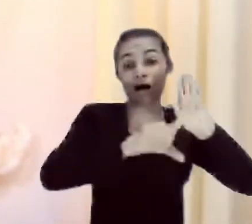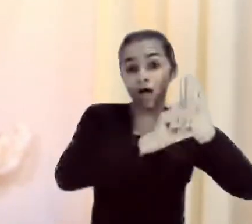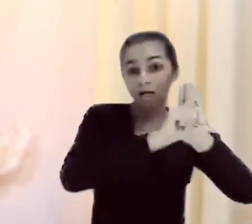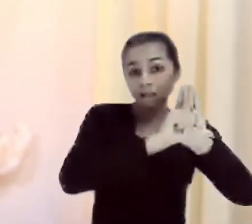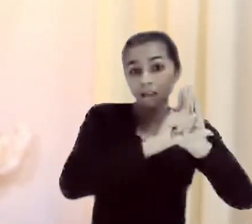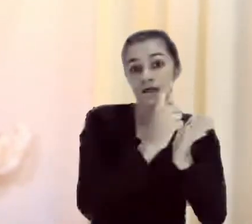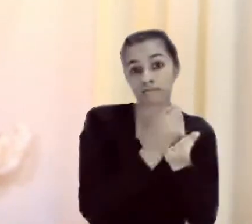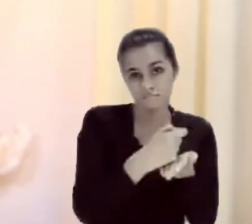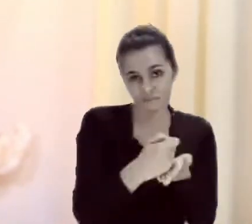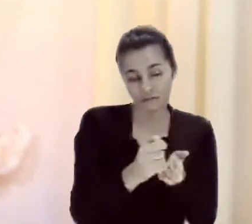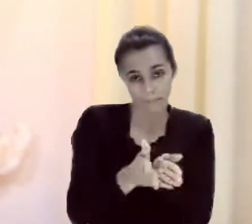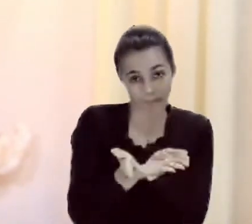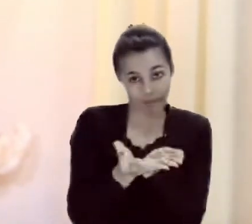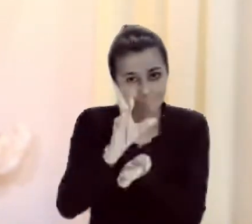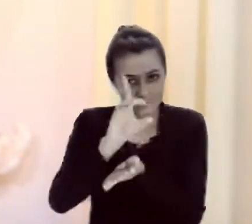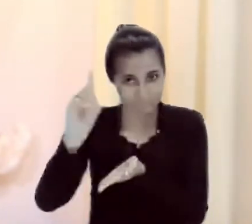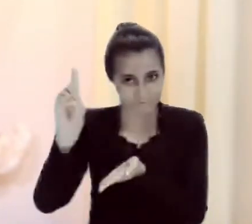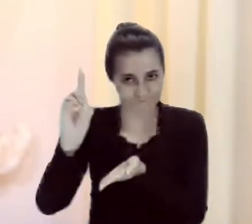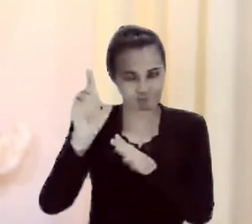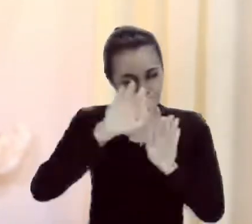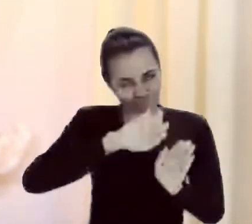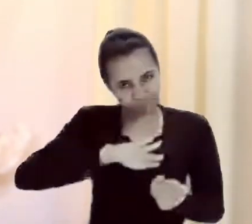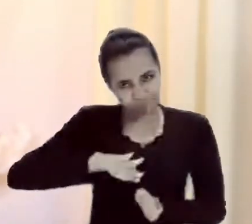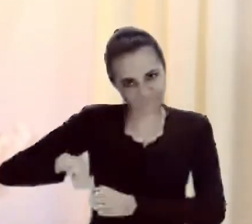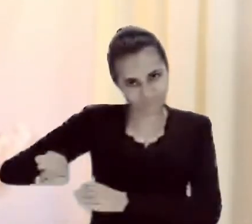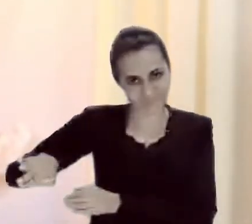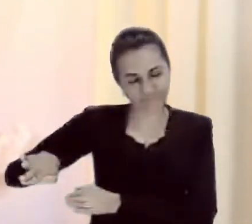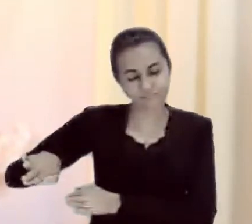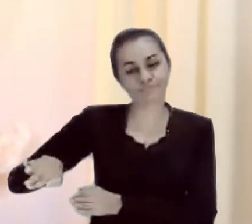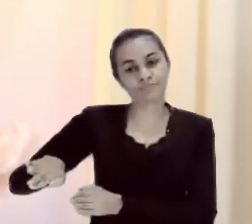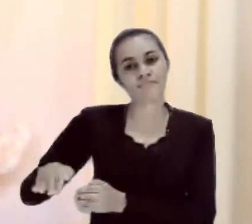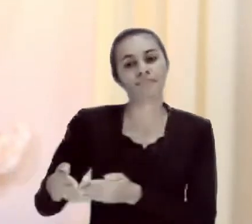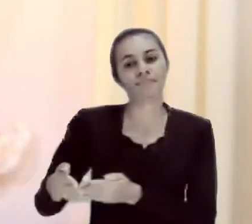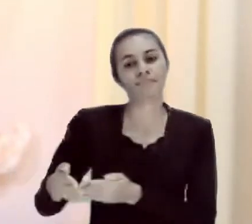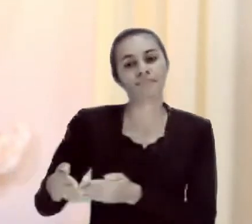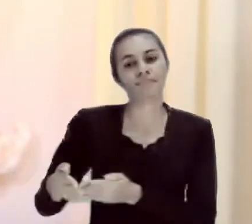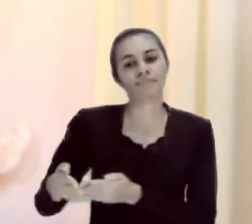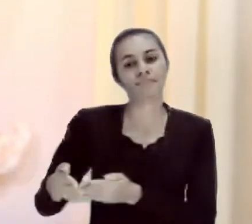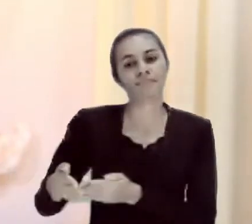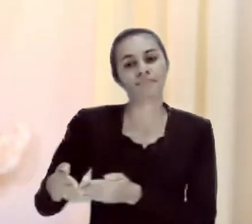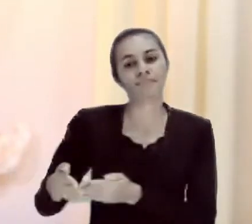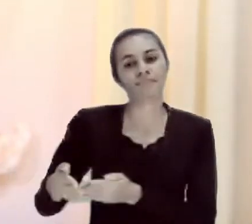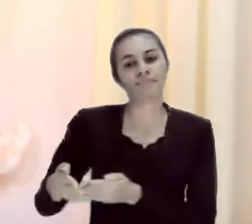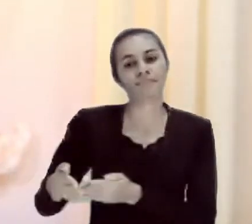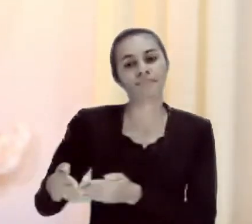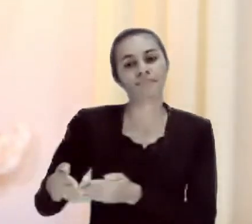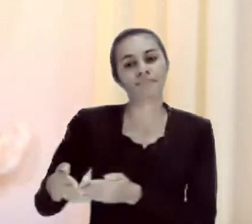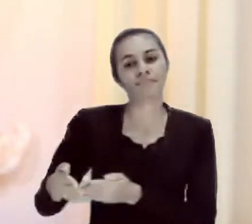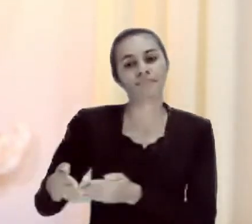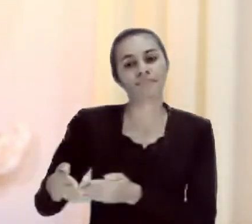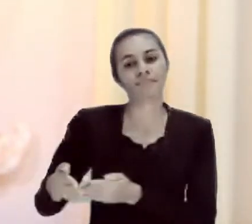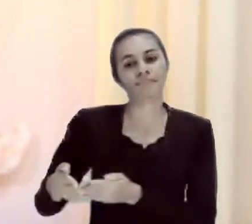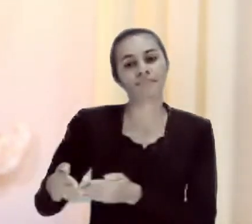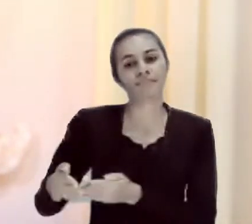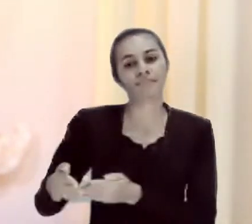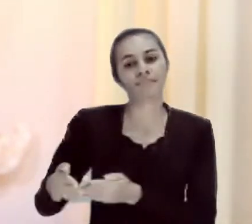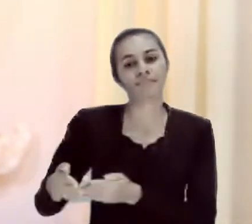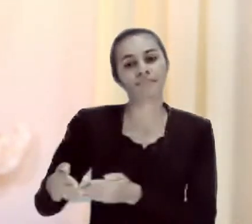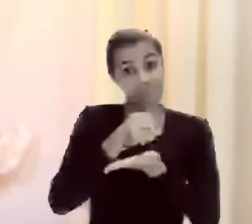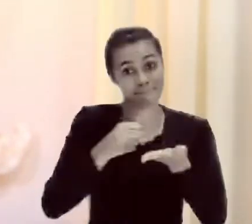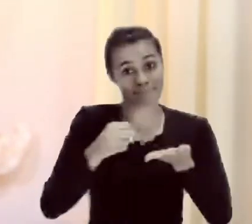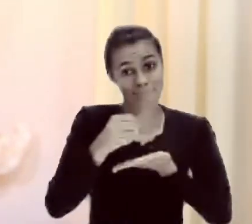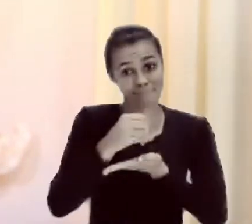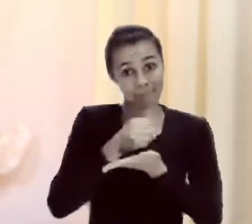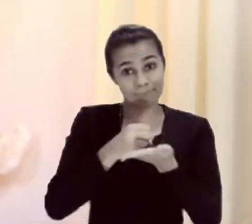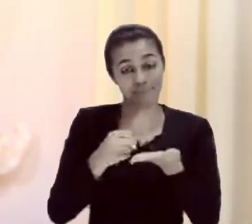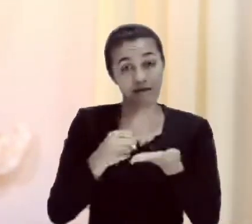verso um pouco de lado e vamos fazer um breve comentário. A base da reforma protestante está nas 5